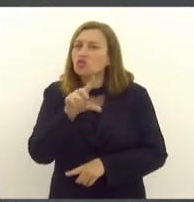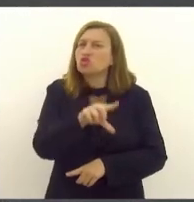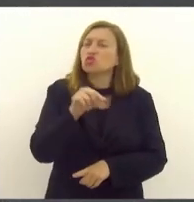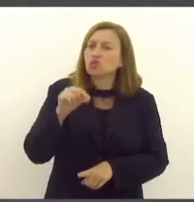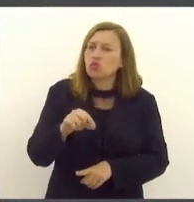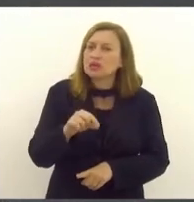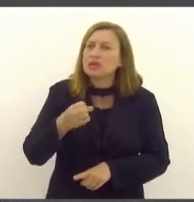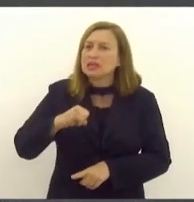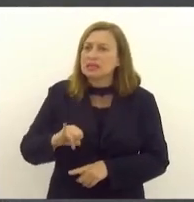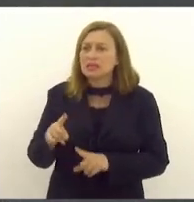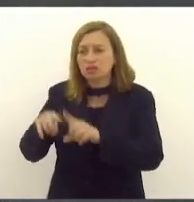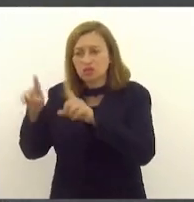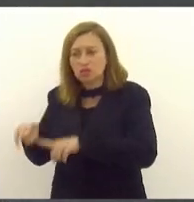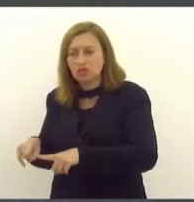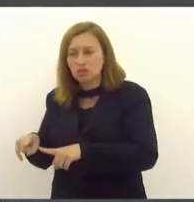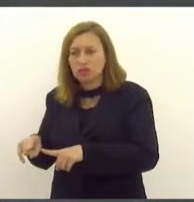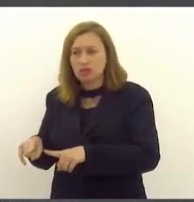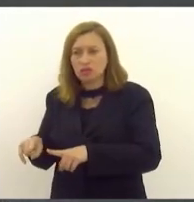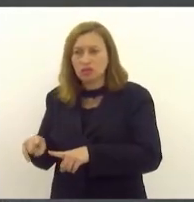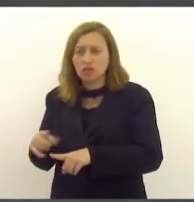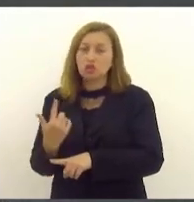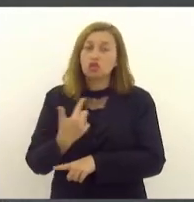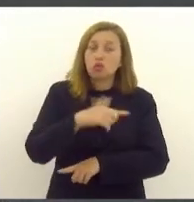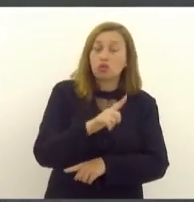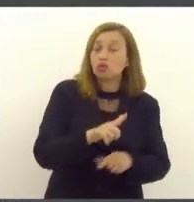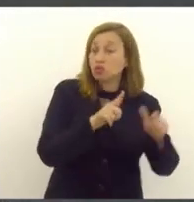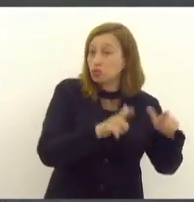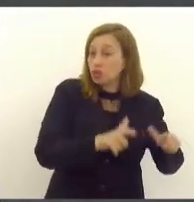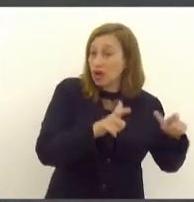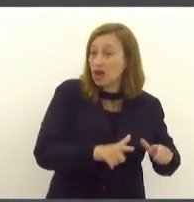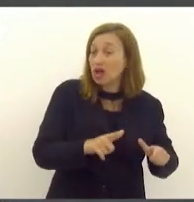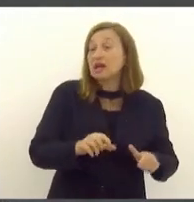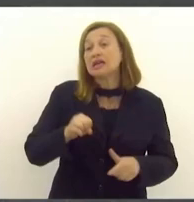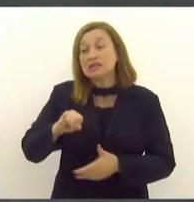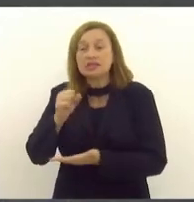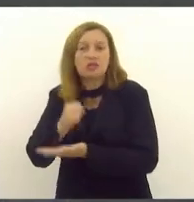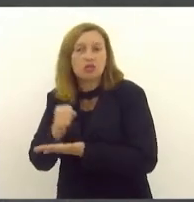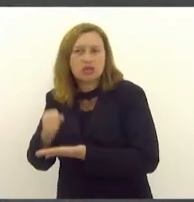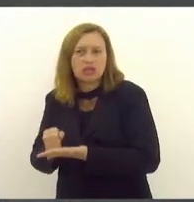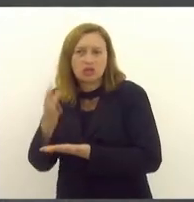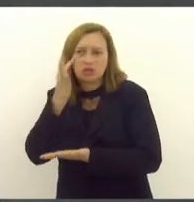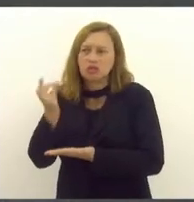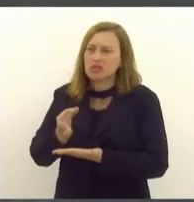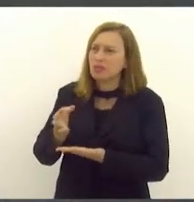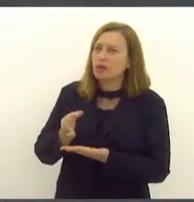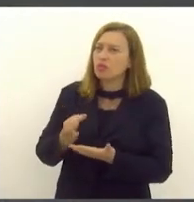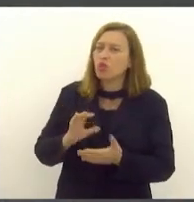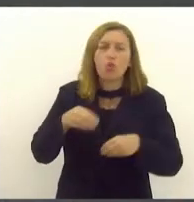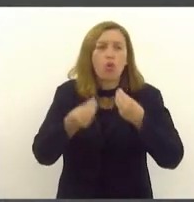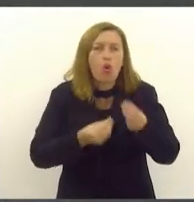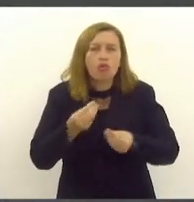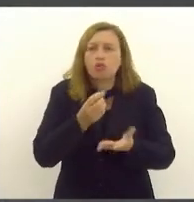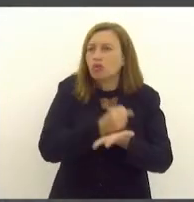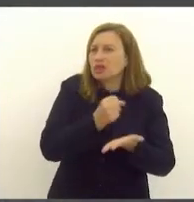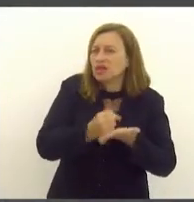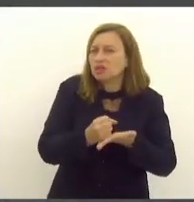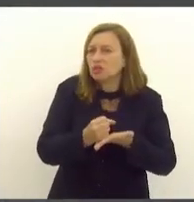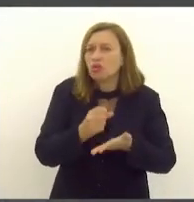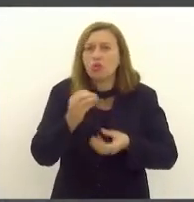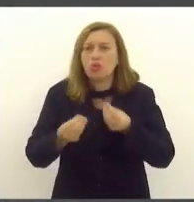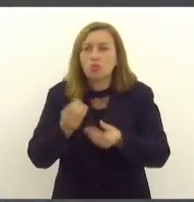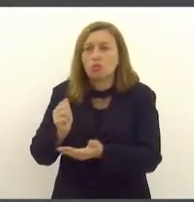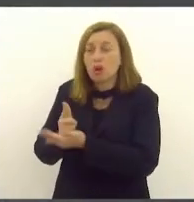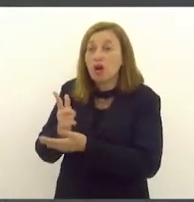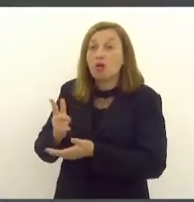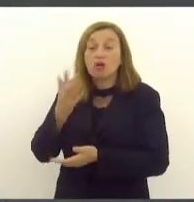eles são servidores cedidos de outros órgãos se eles são contratados sabe-se lá forma de contratação de remuneração o que